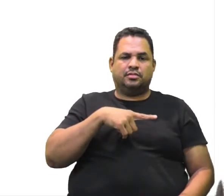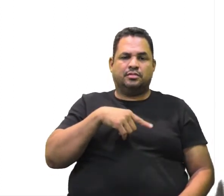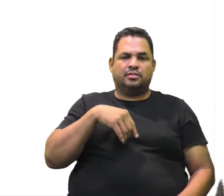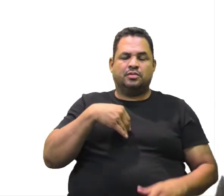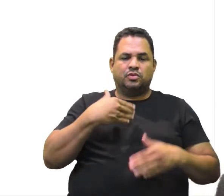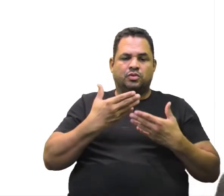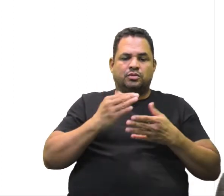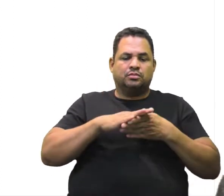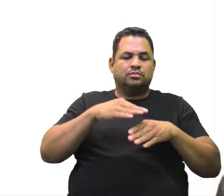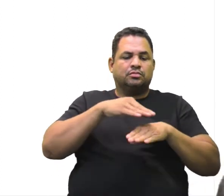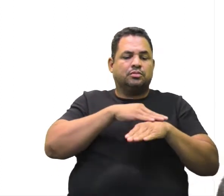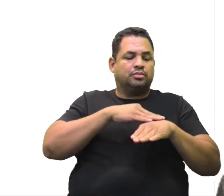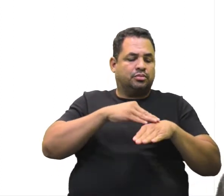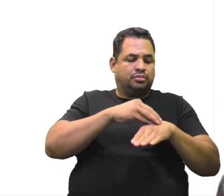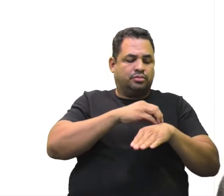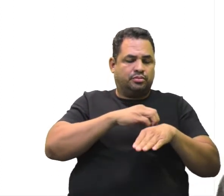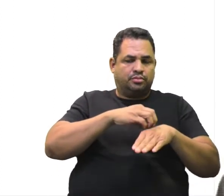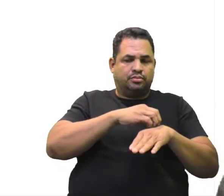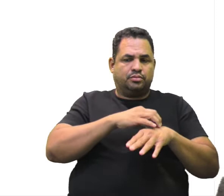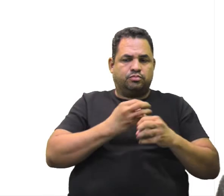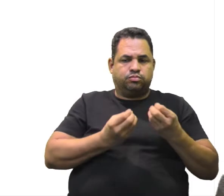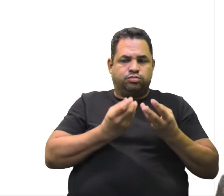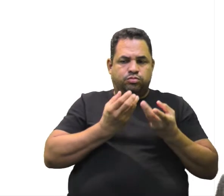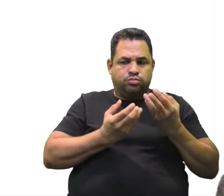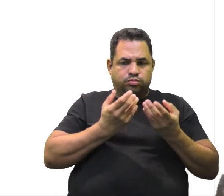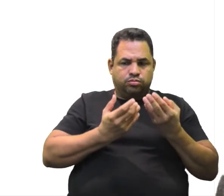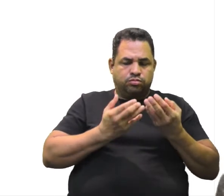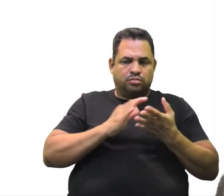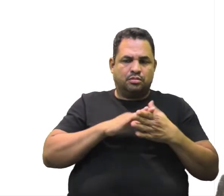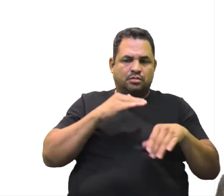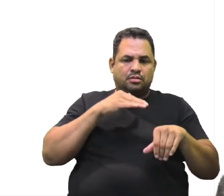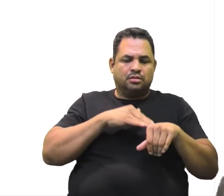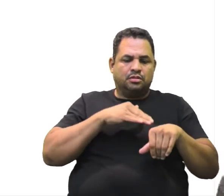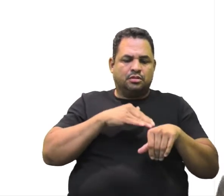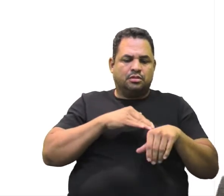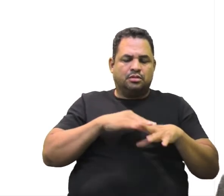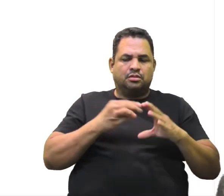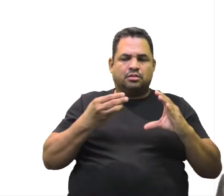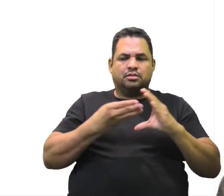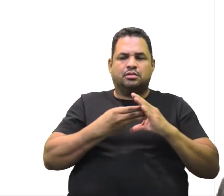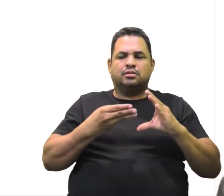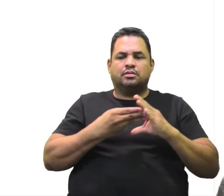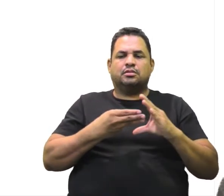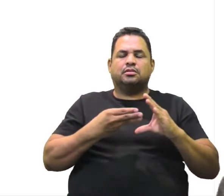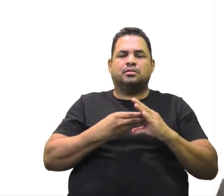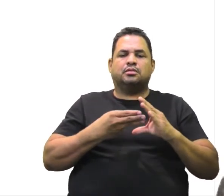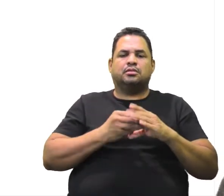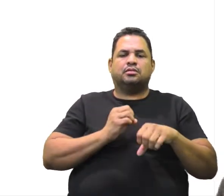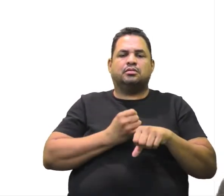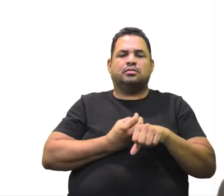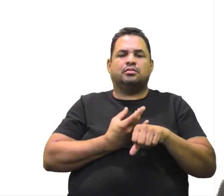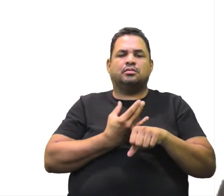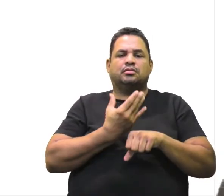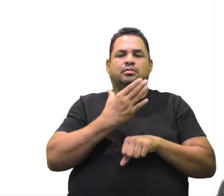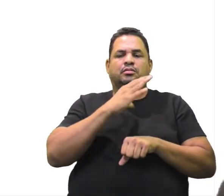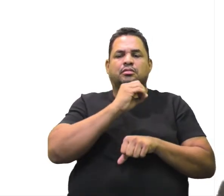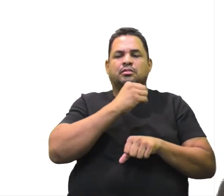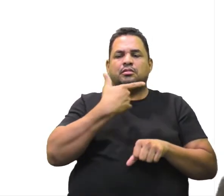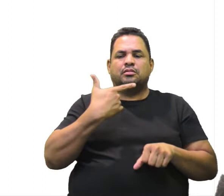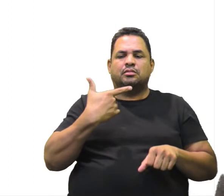quando colocado em excesso, então eles atingem as células e liberando